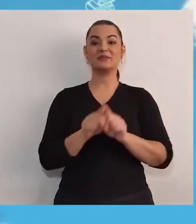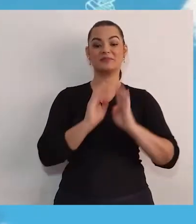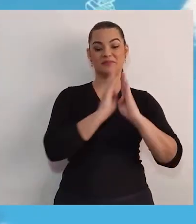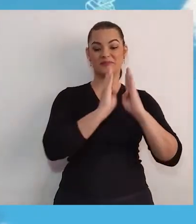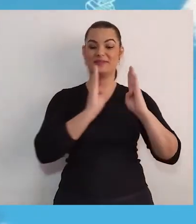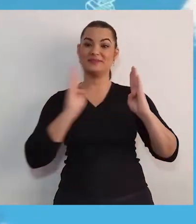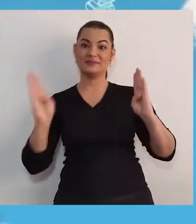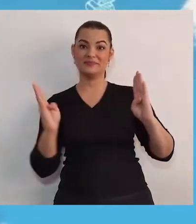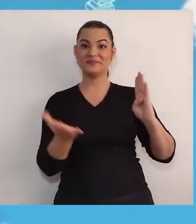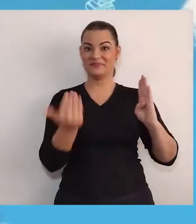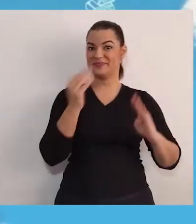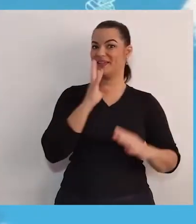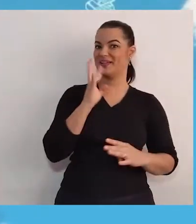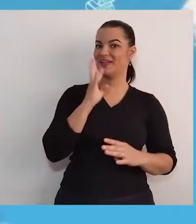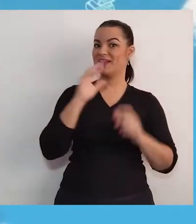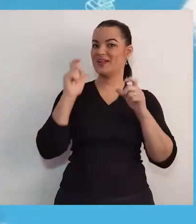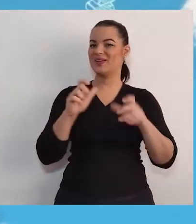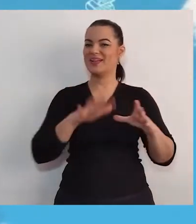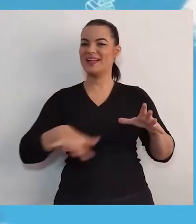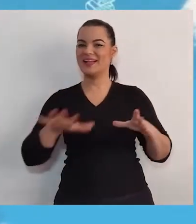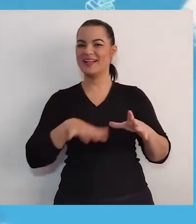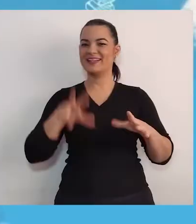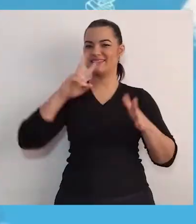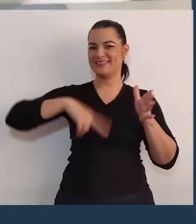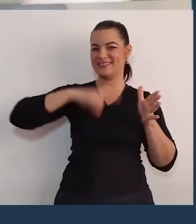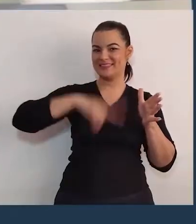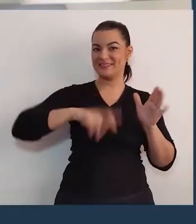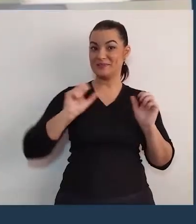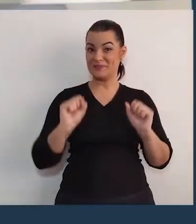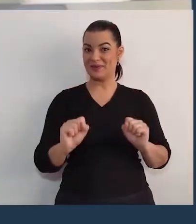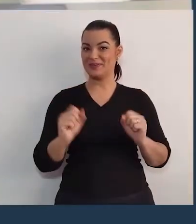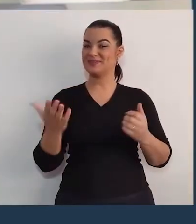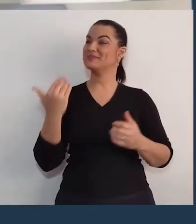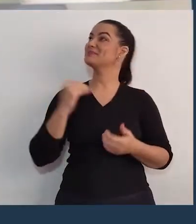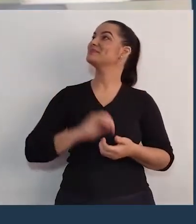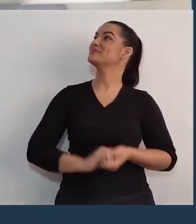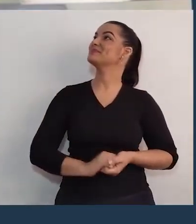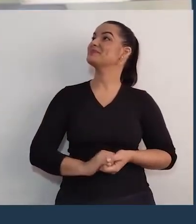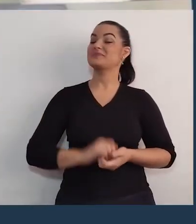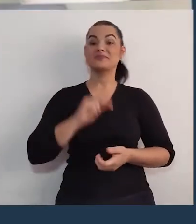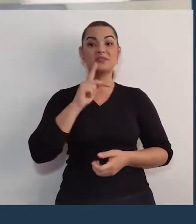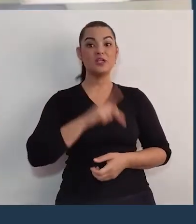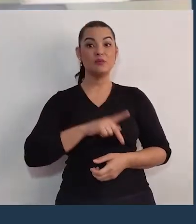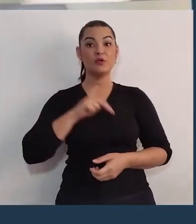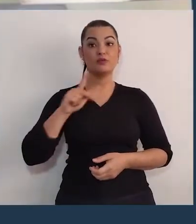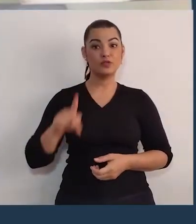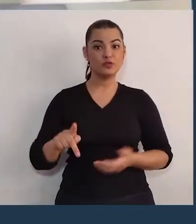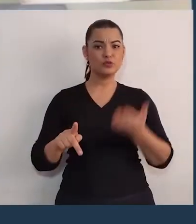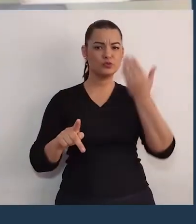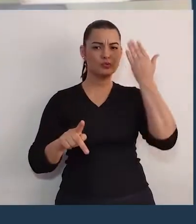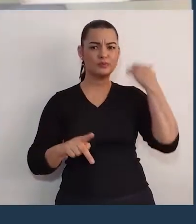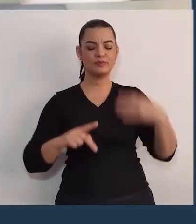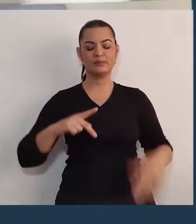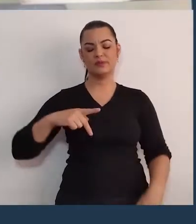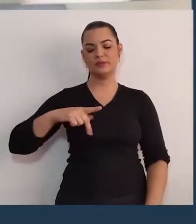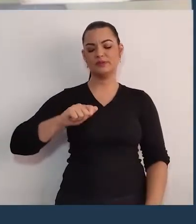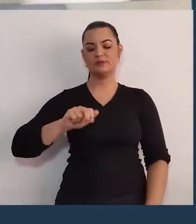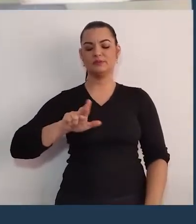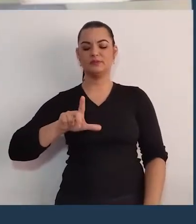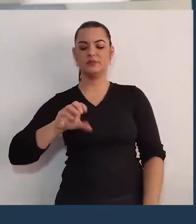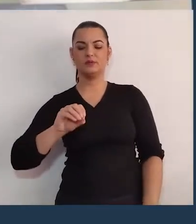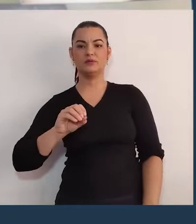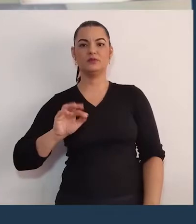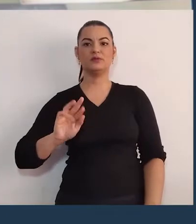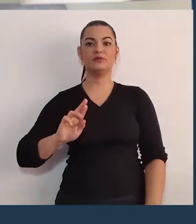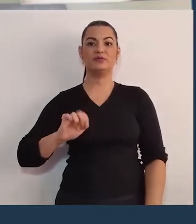bibliotecas. Vamos conhecer alguns espaços de leitura? Um professor chamado Paulo Freire disse que a